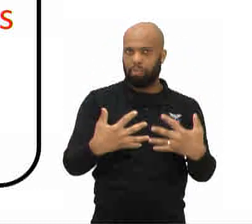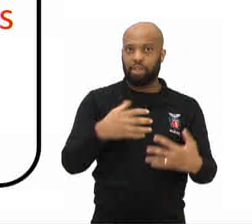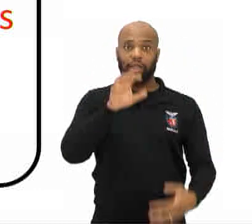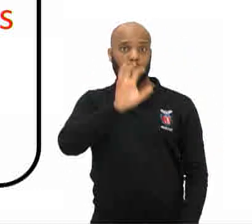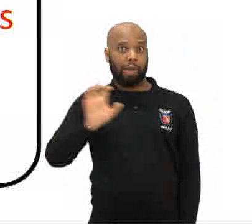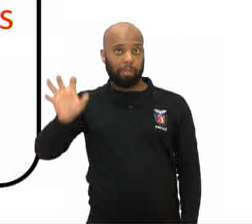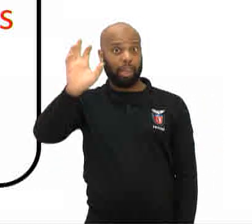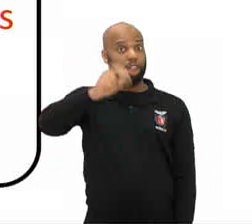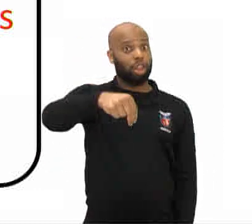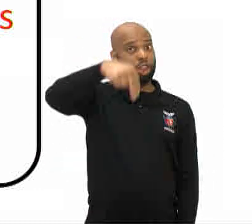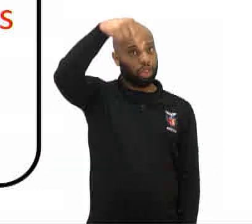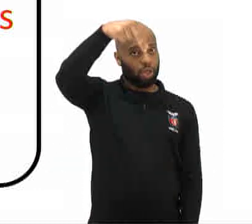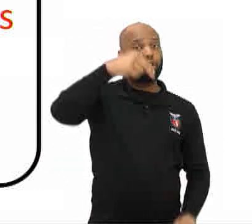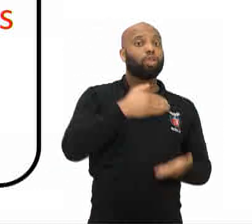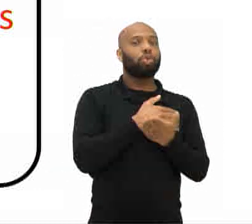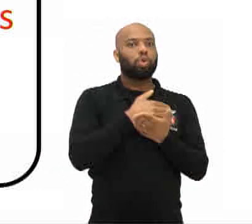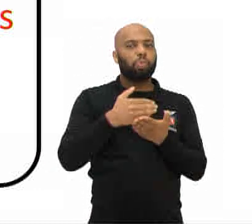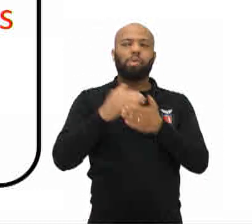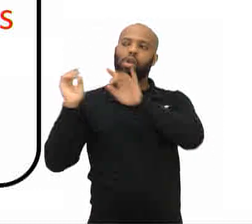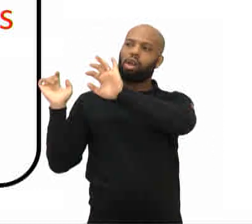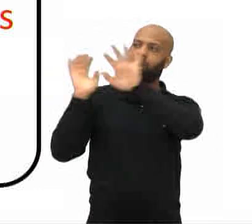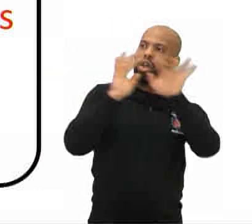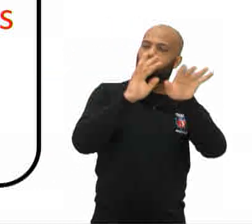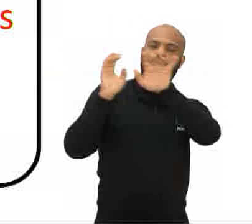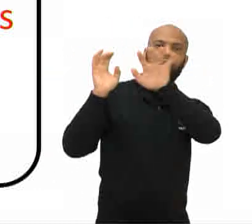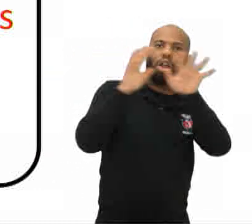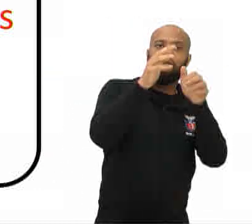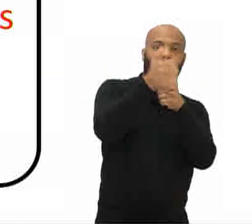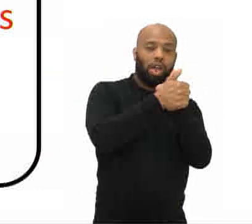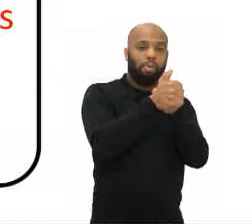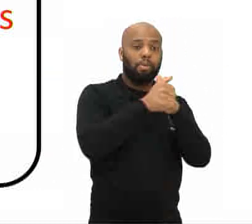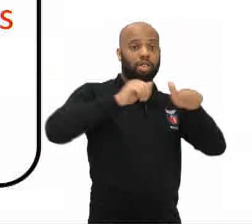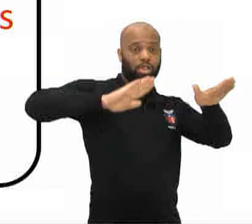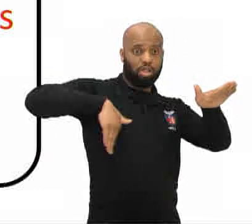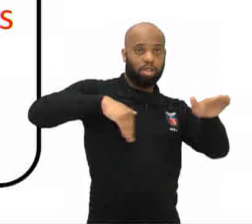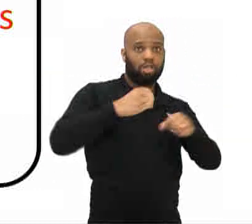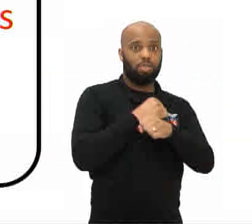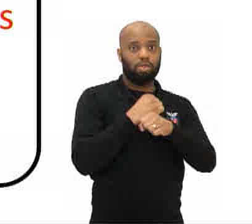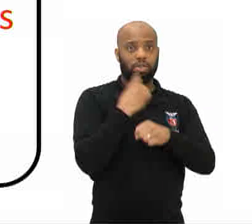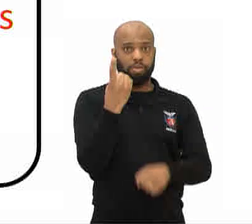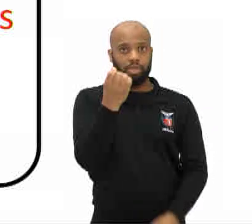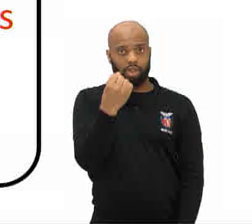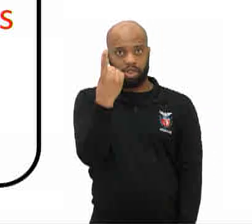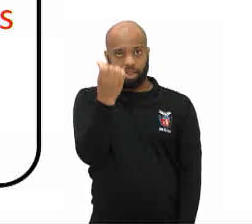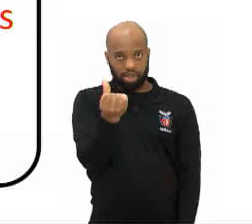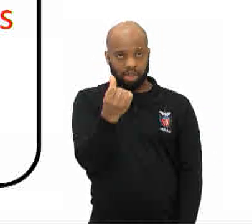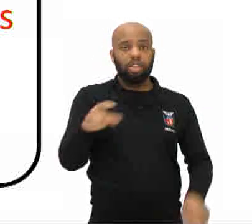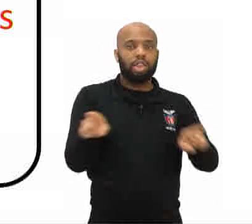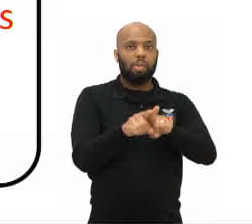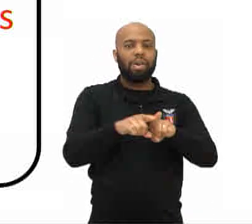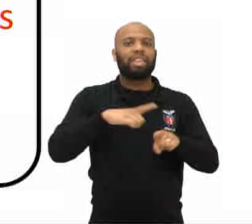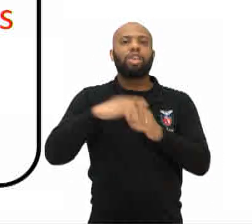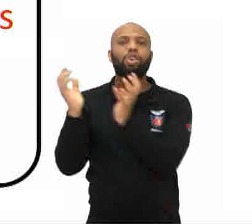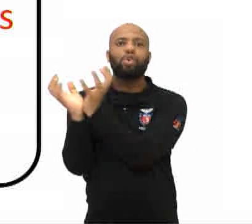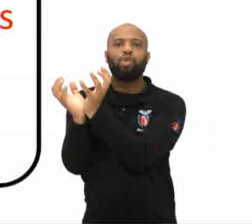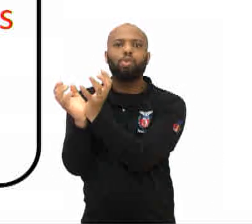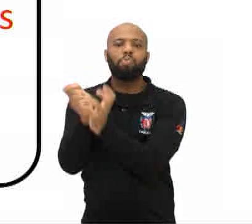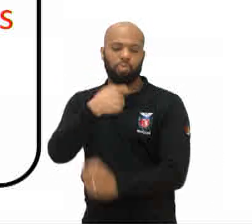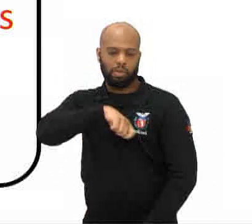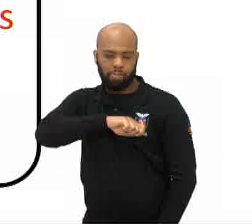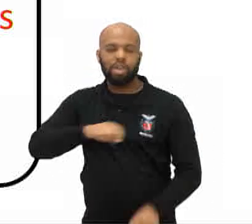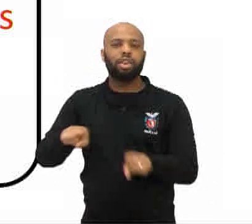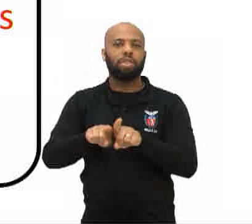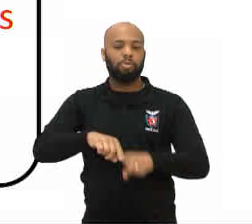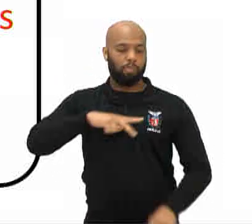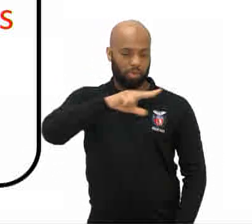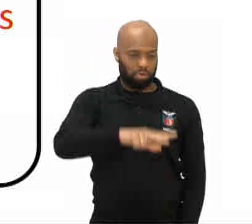região norte começou com o povoamento do litoral em 1616, né? Expedições espanholas e portuguesa,